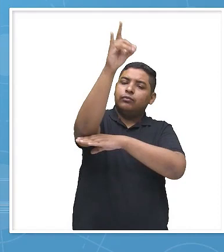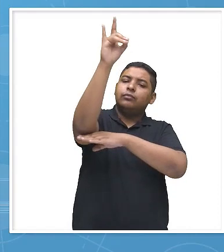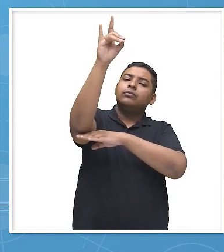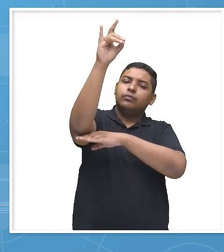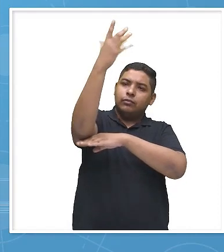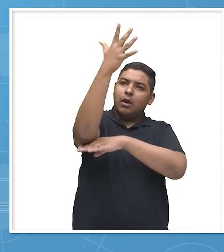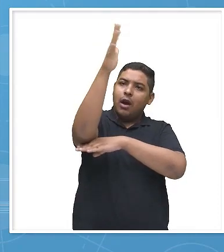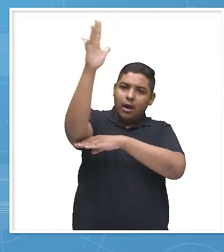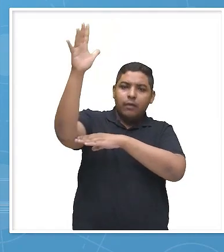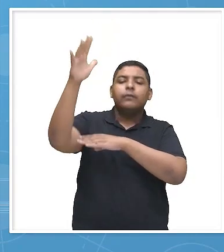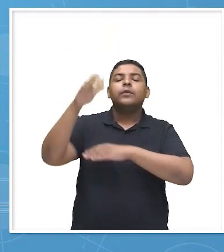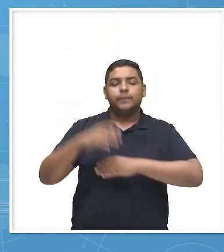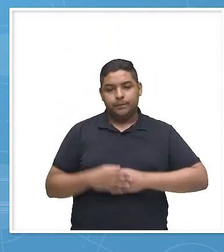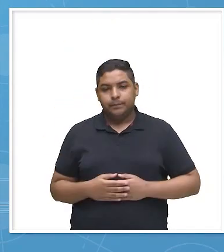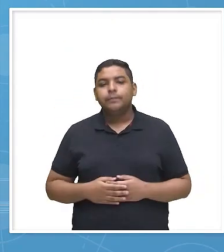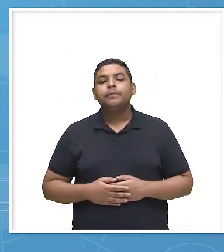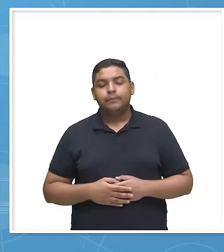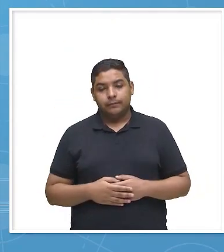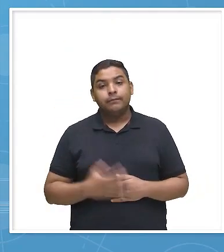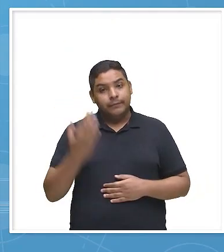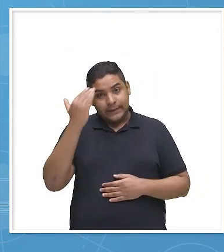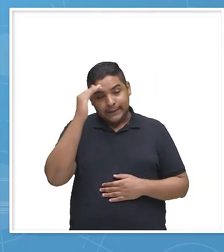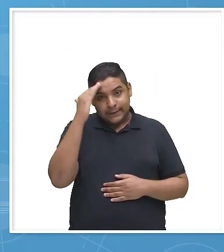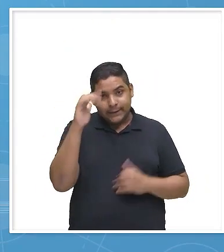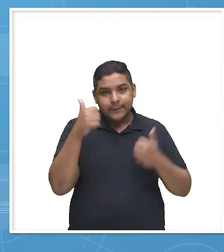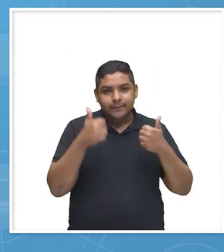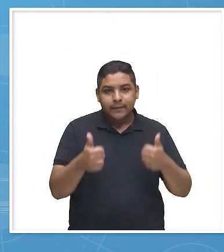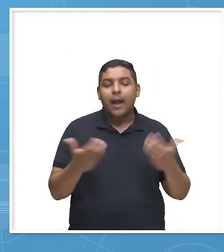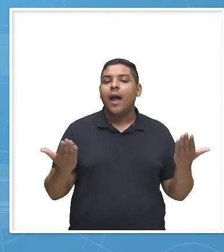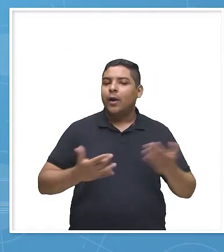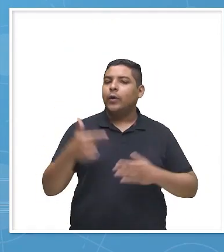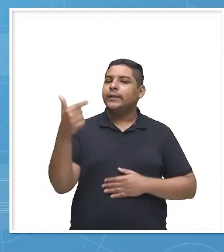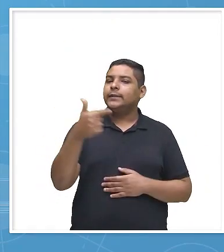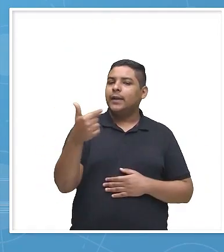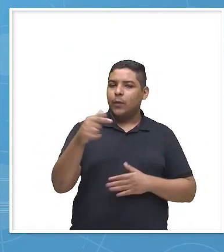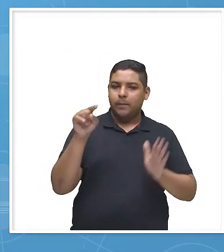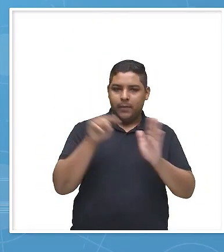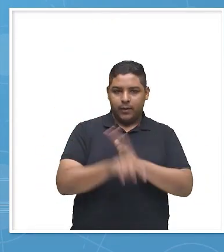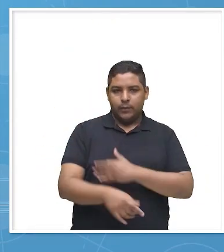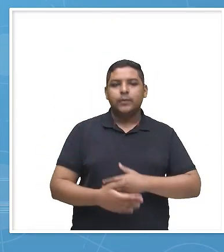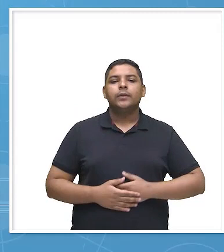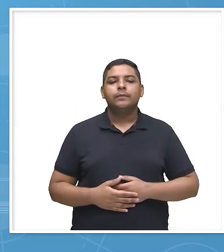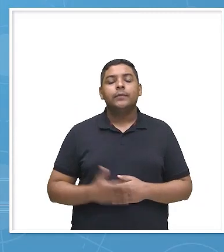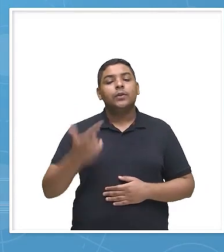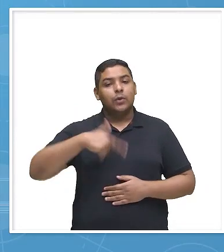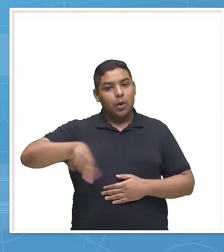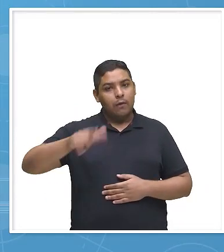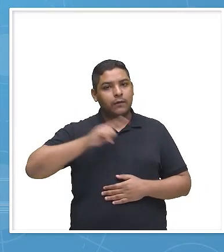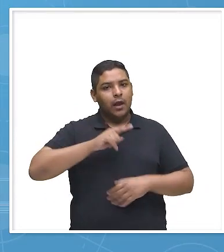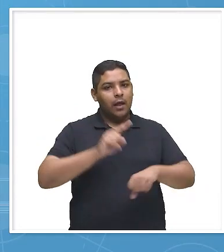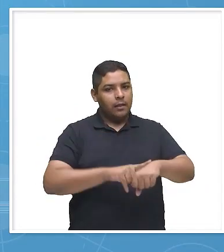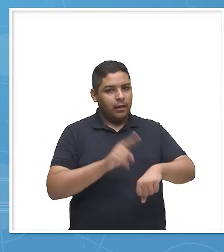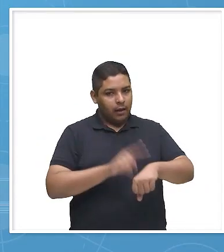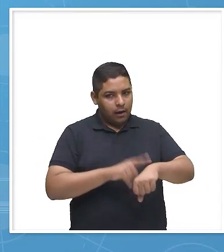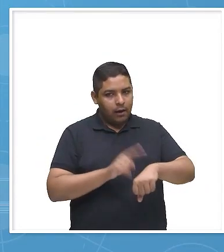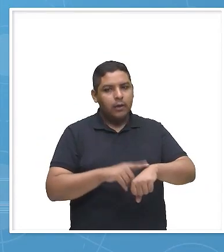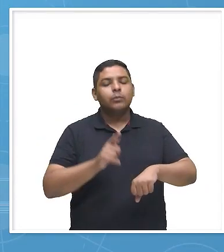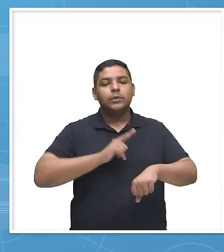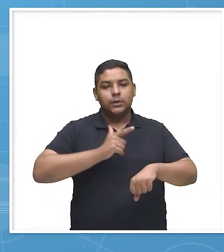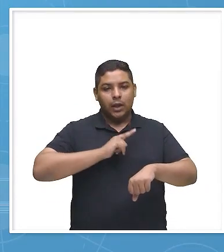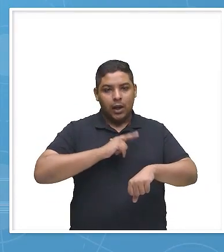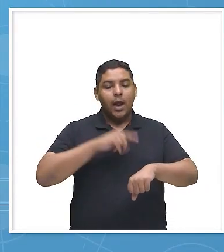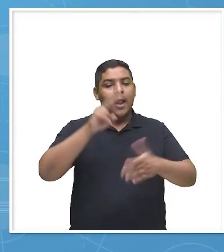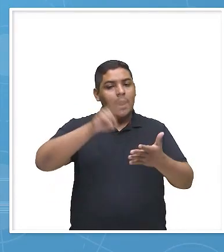Ok, gente? Entenderam, galerinha? Agora vamos lá para a segunda questão. Mais uma vez vou dar um tempinho para vocês. Vou ler a